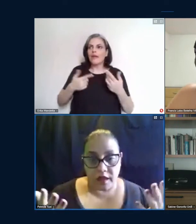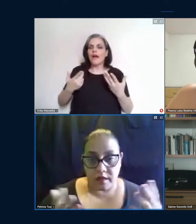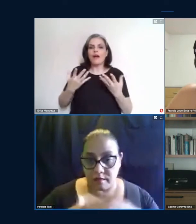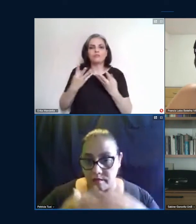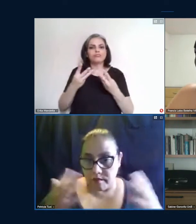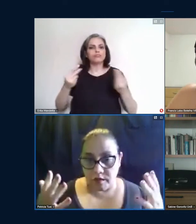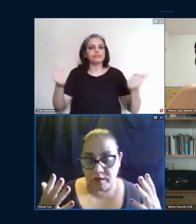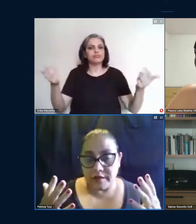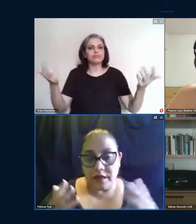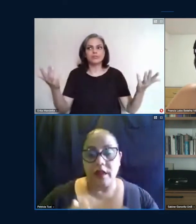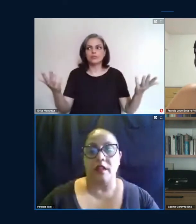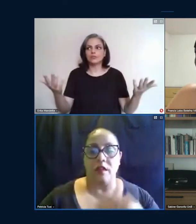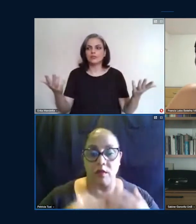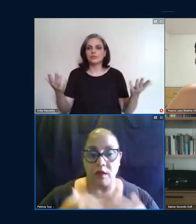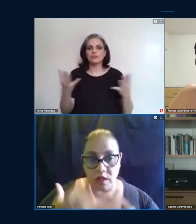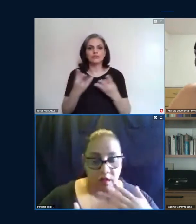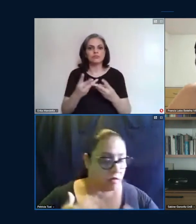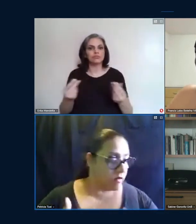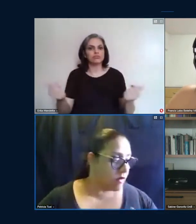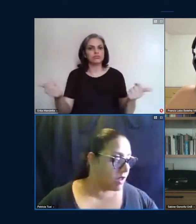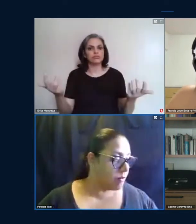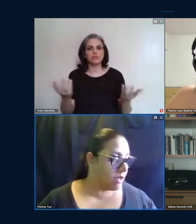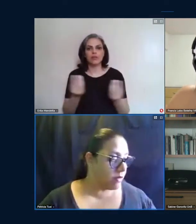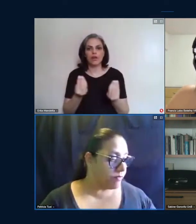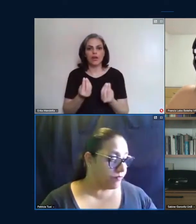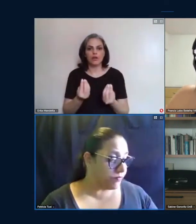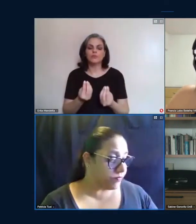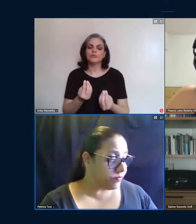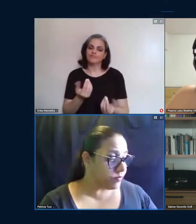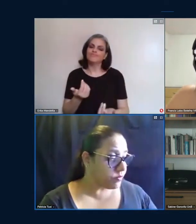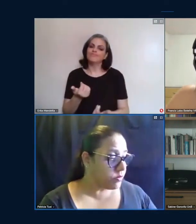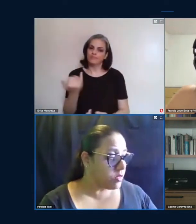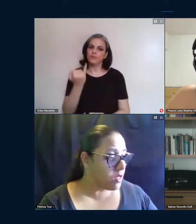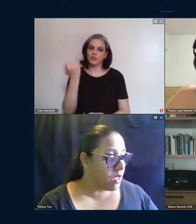Fica, né, esvazia, então, acho que vale a pena.